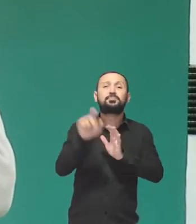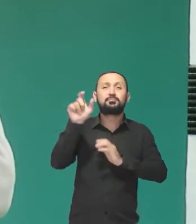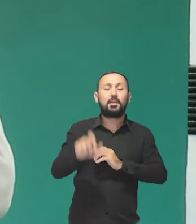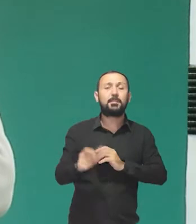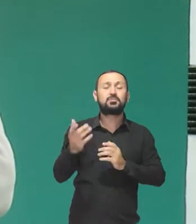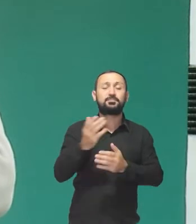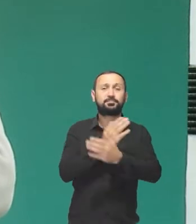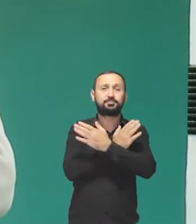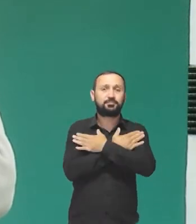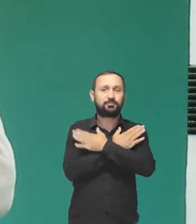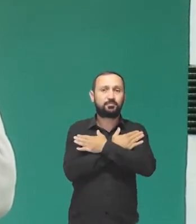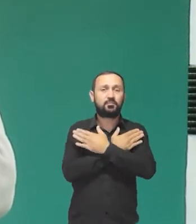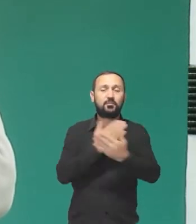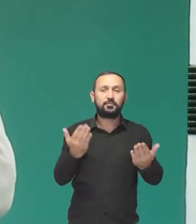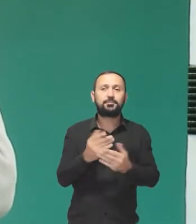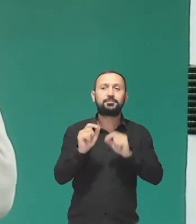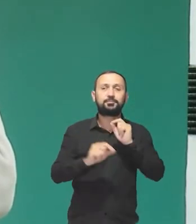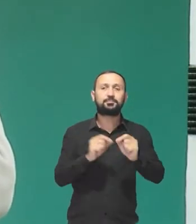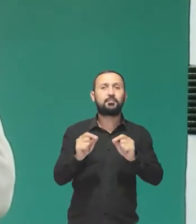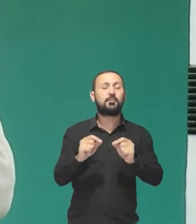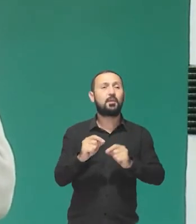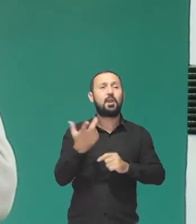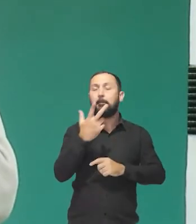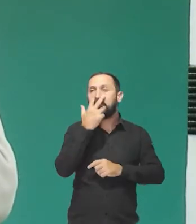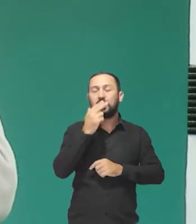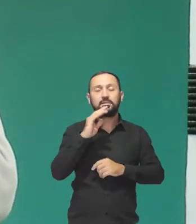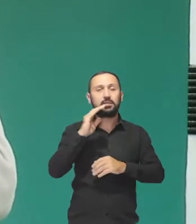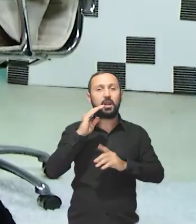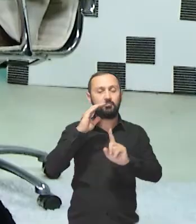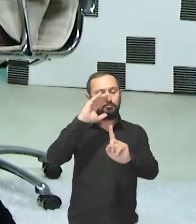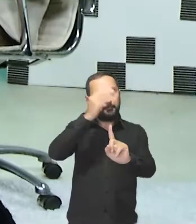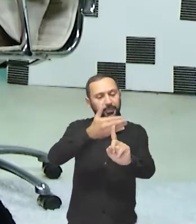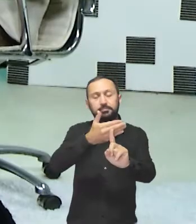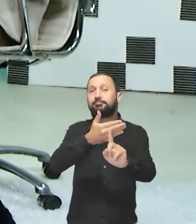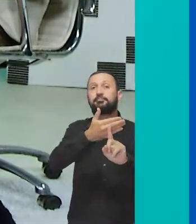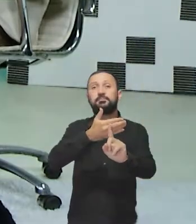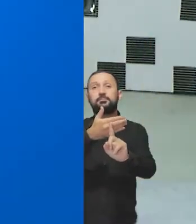pessoa desempregada, hoje em dia, ela é invisível, ela não existe.